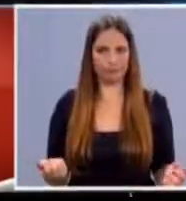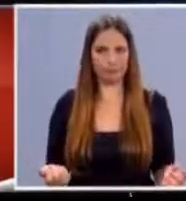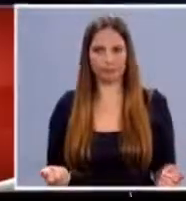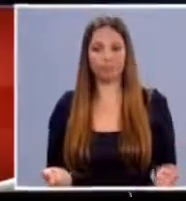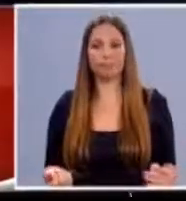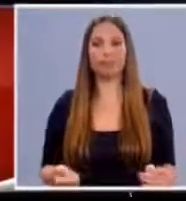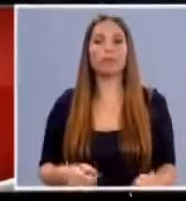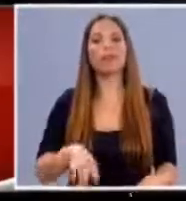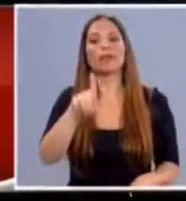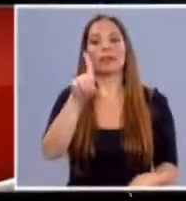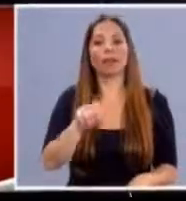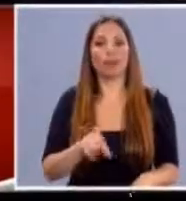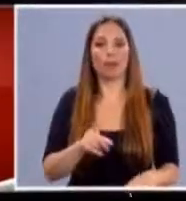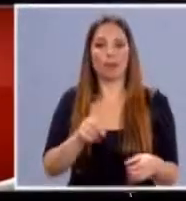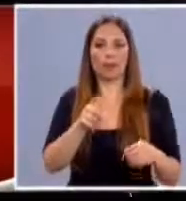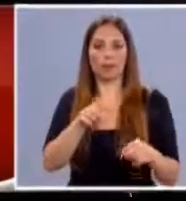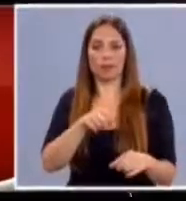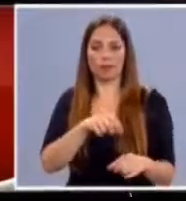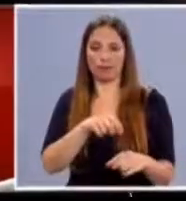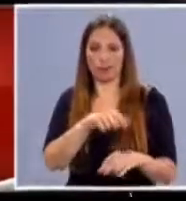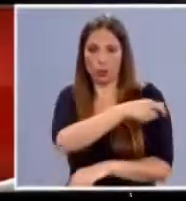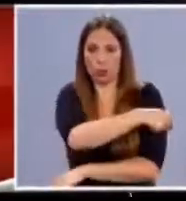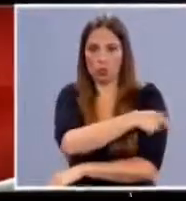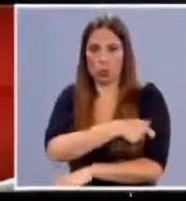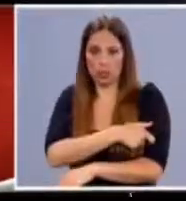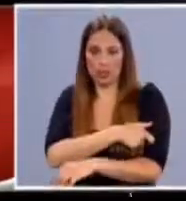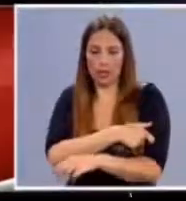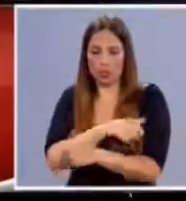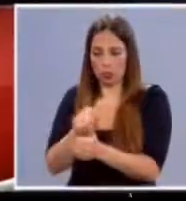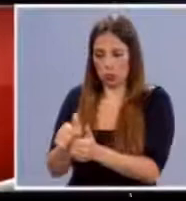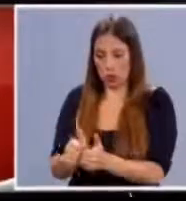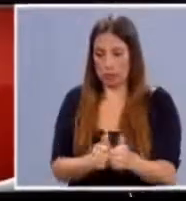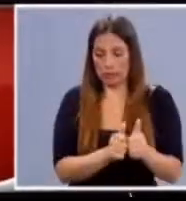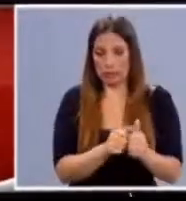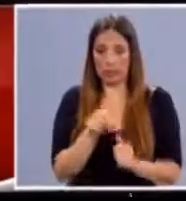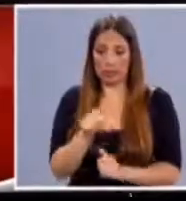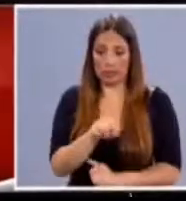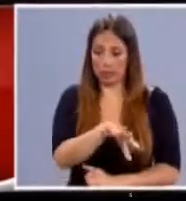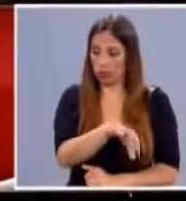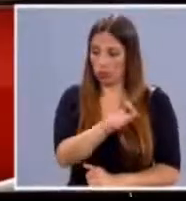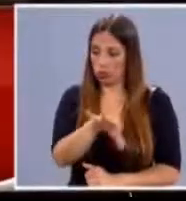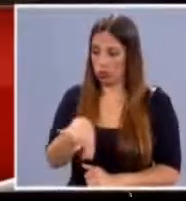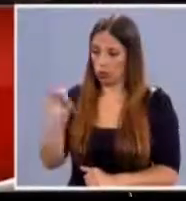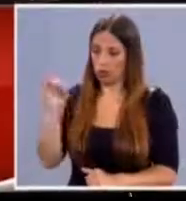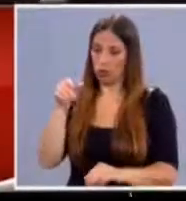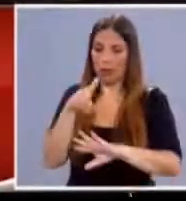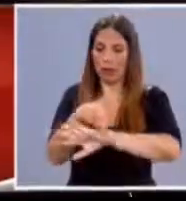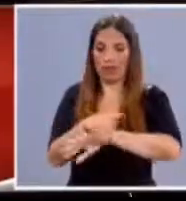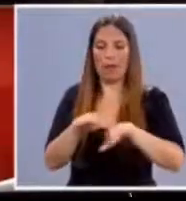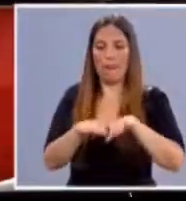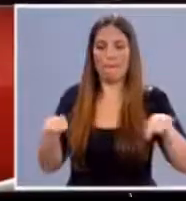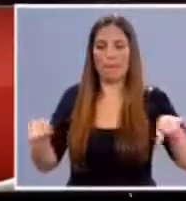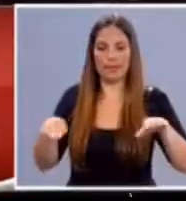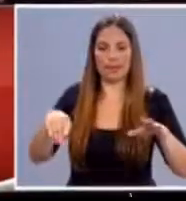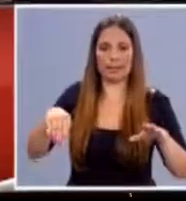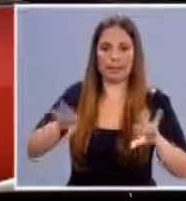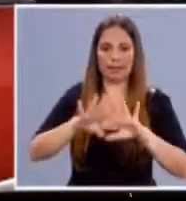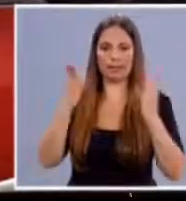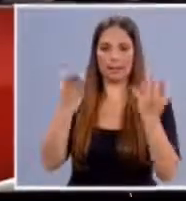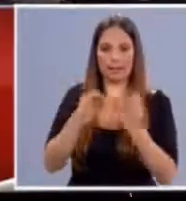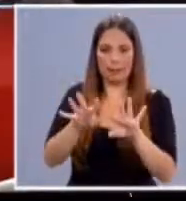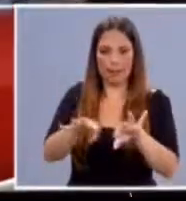passar. Os delegados à Assembleia Geral são designados exclusivamente pela mesa da Assembleia Geral e terão como principais